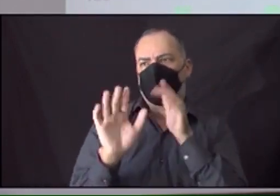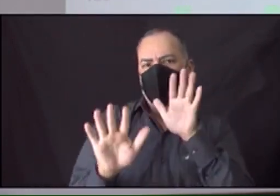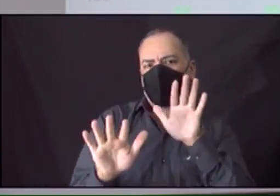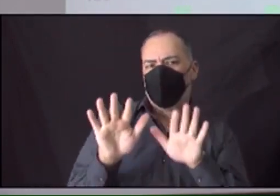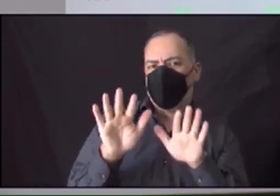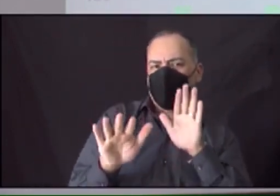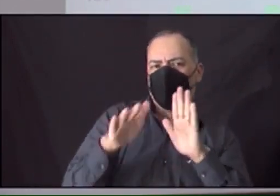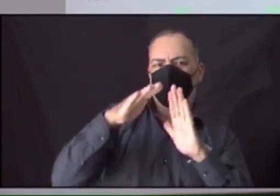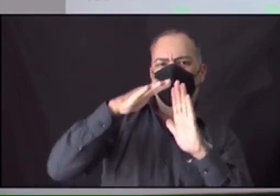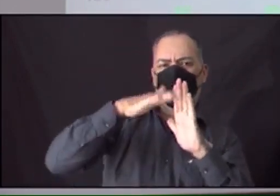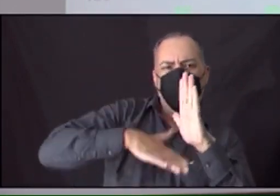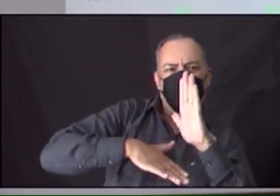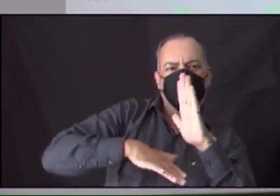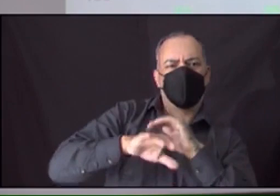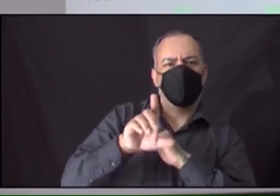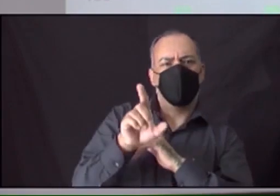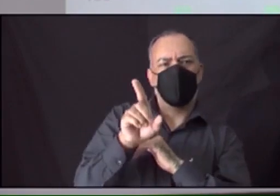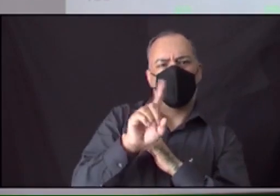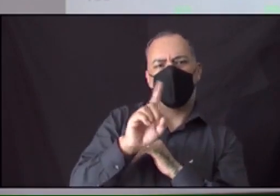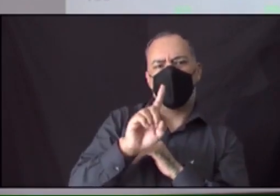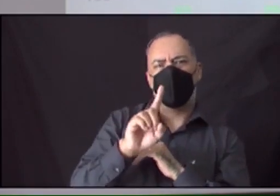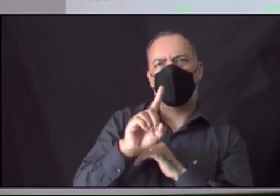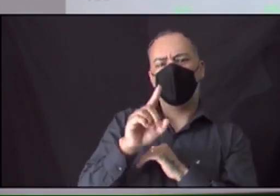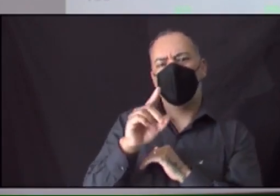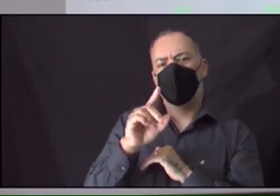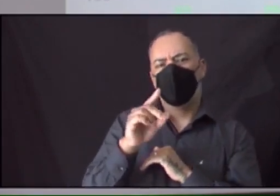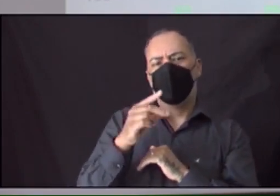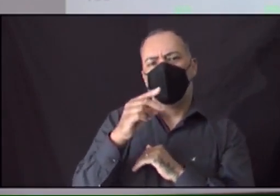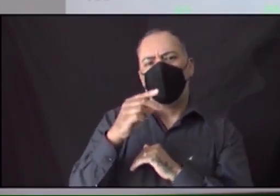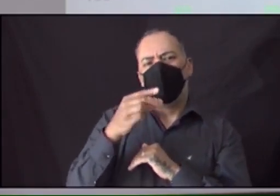não baixou, tivemos um momento que nós tivemos